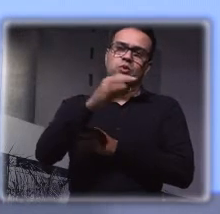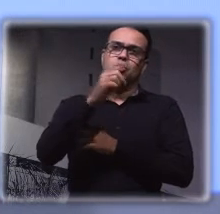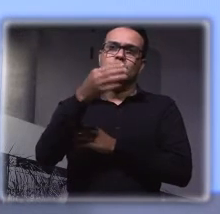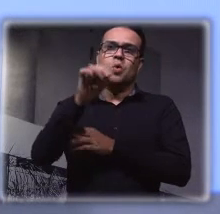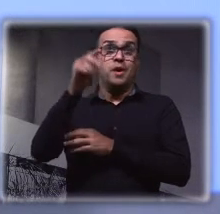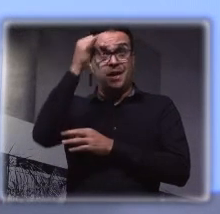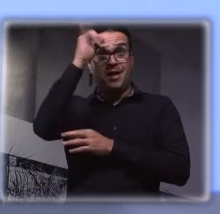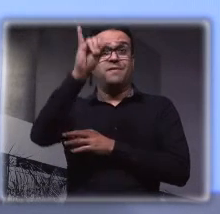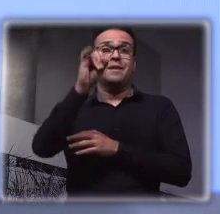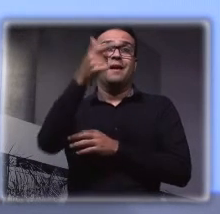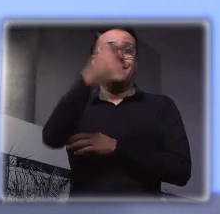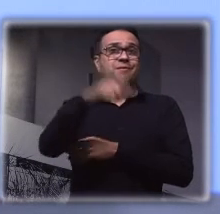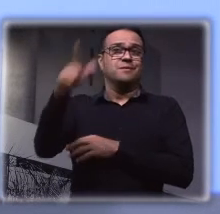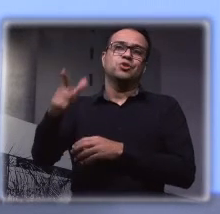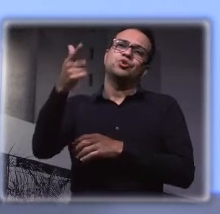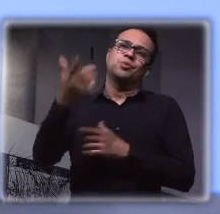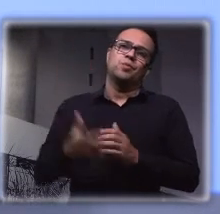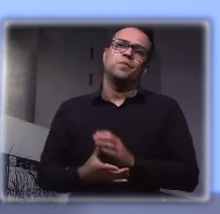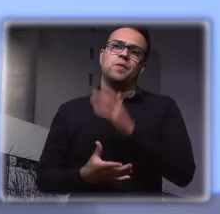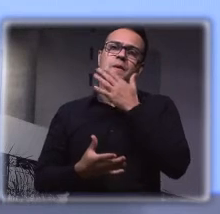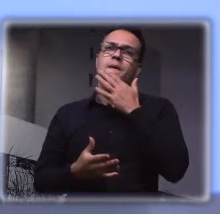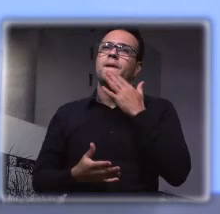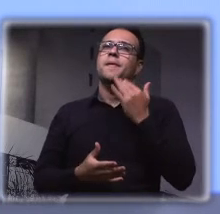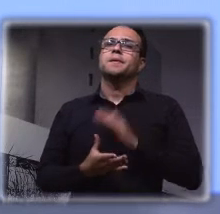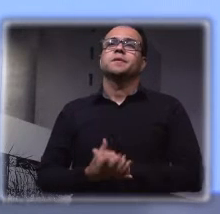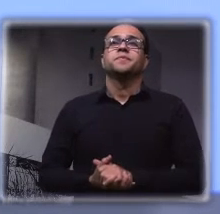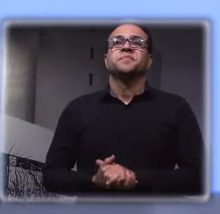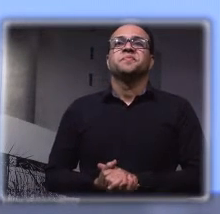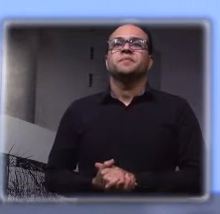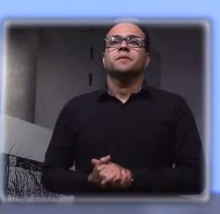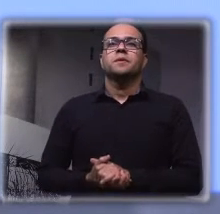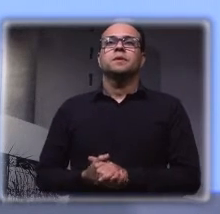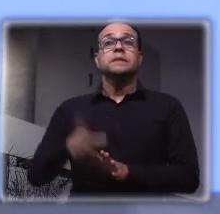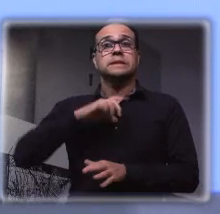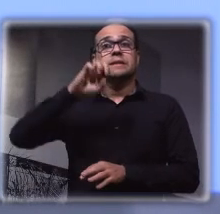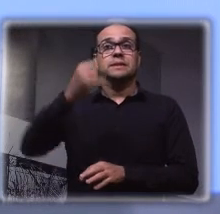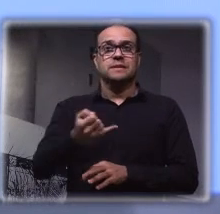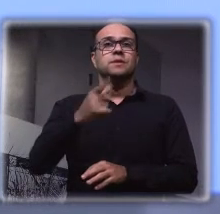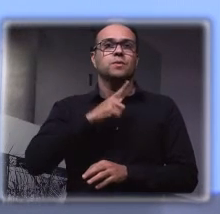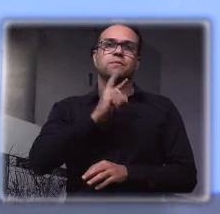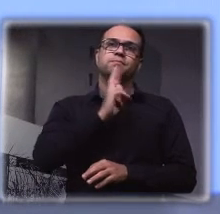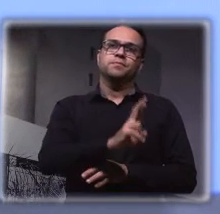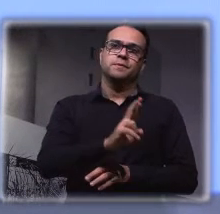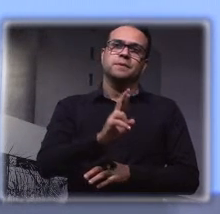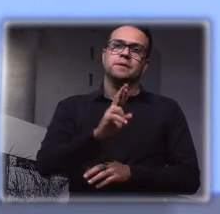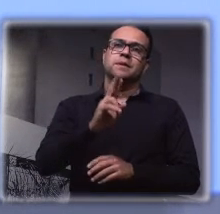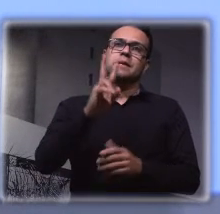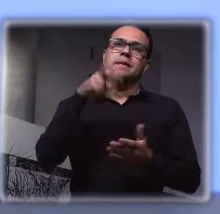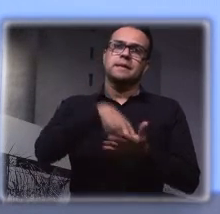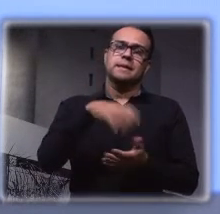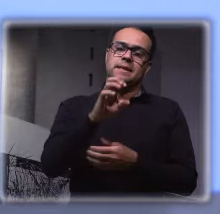não repita mais esses fatos. E aí nós vamos ter, sim, uma sentença criminal, mas uma